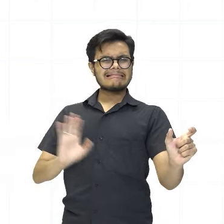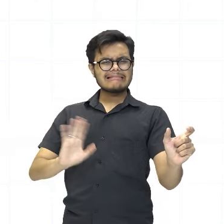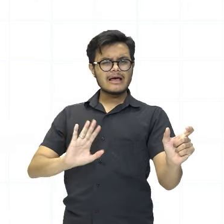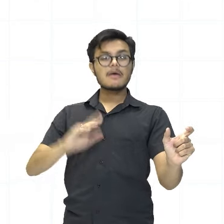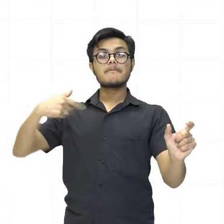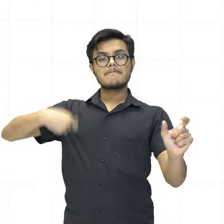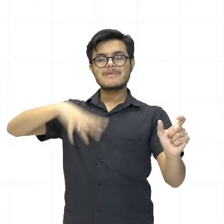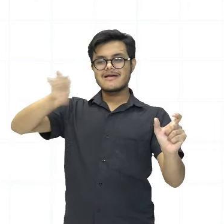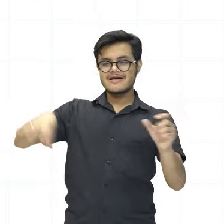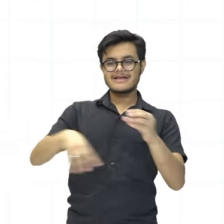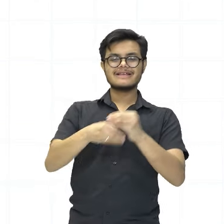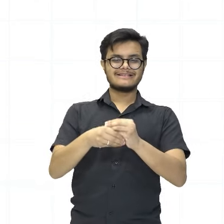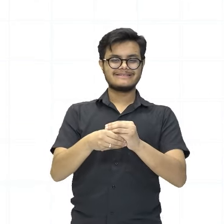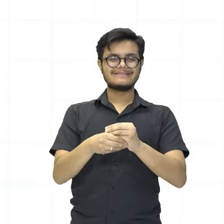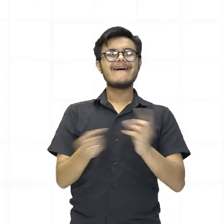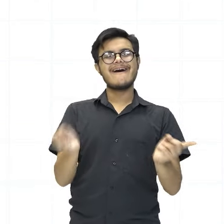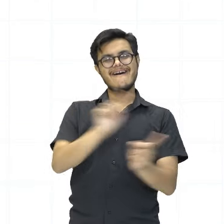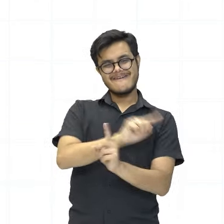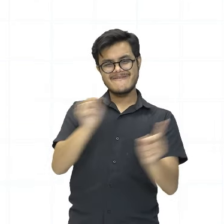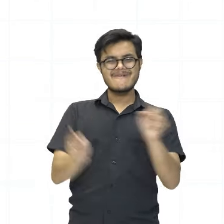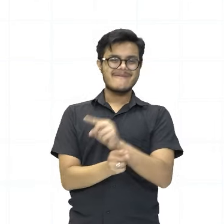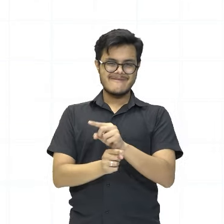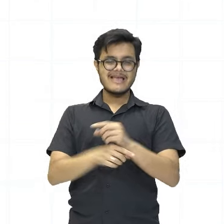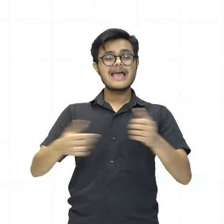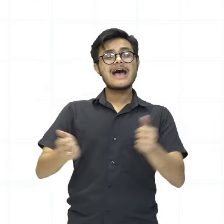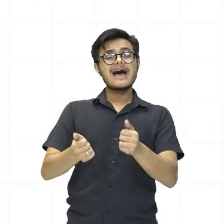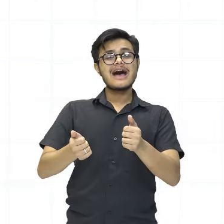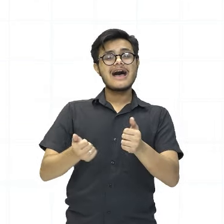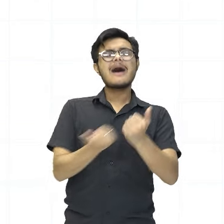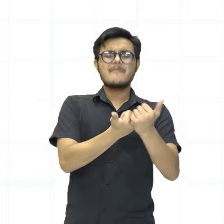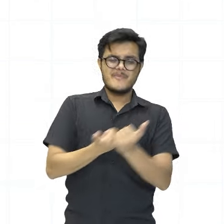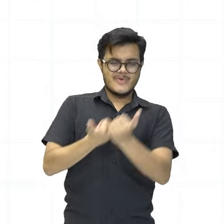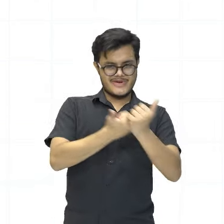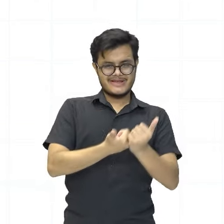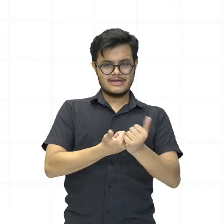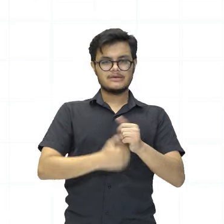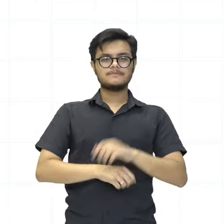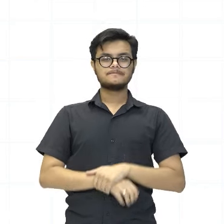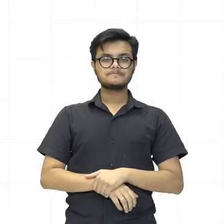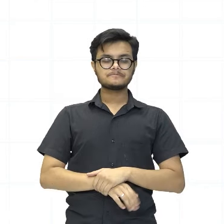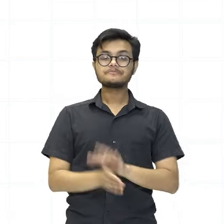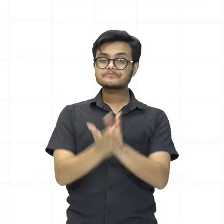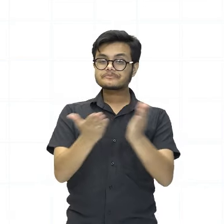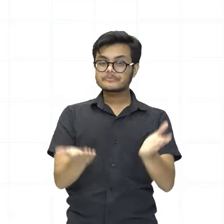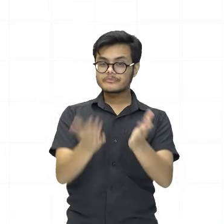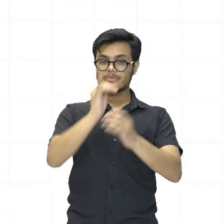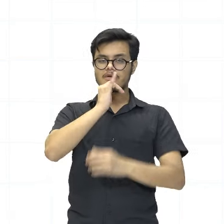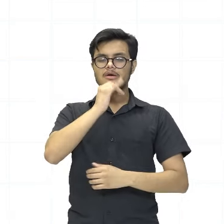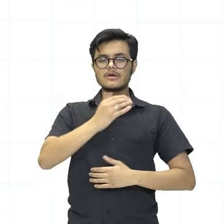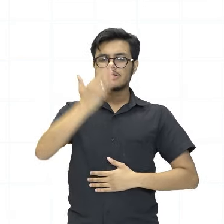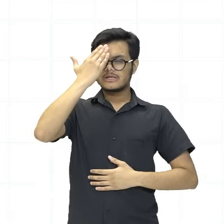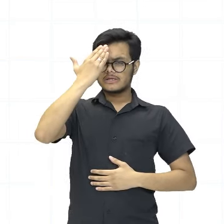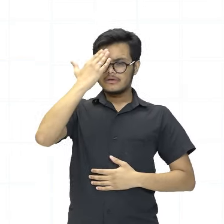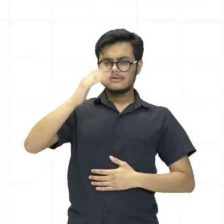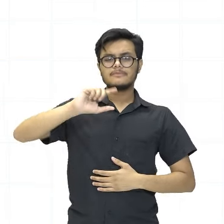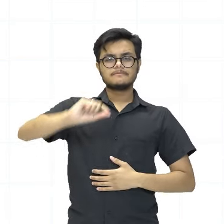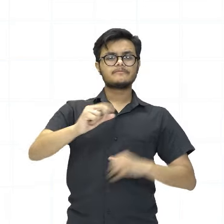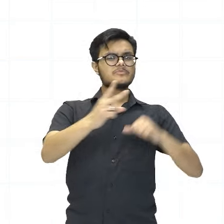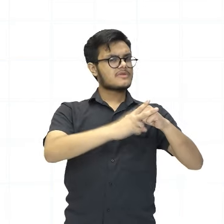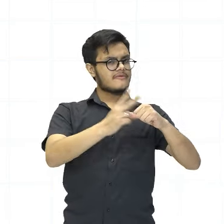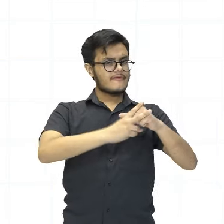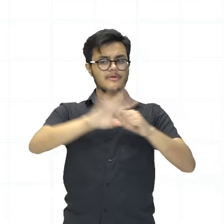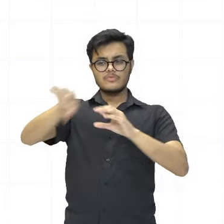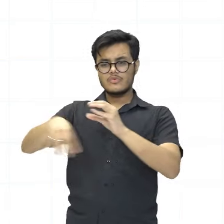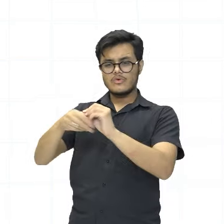transitar para um complemento tá e de acordo com a relação que esse verbo